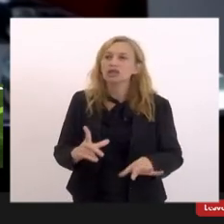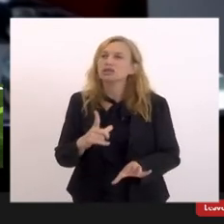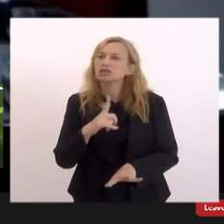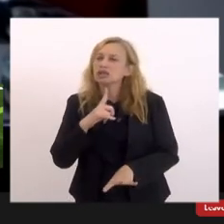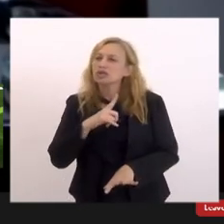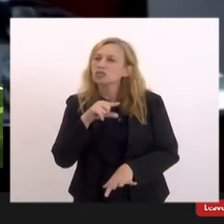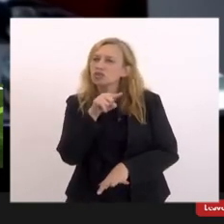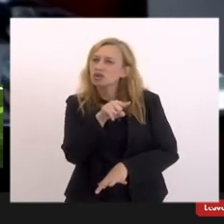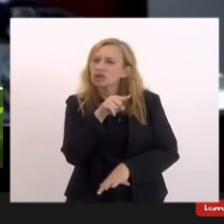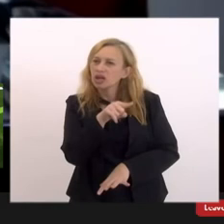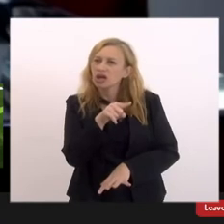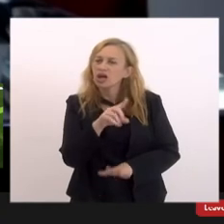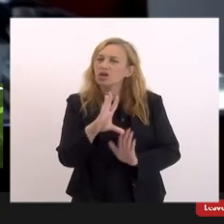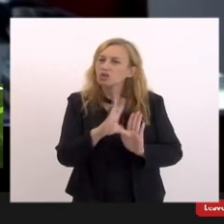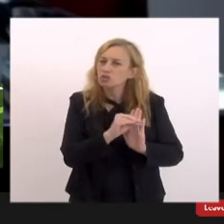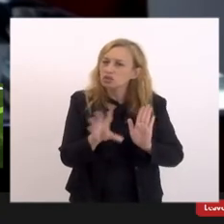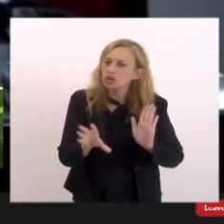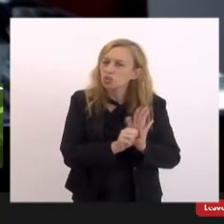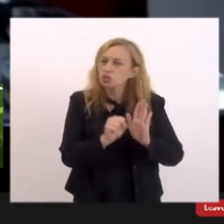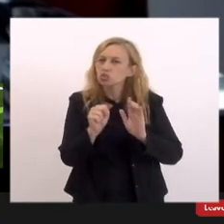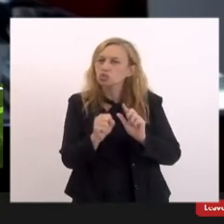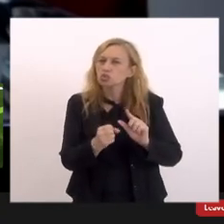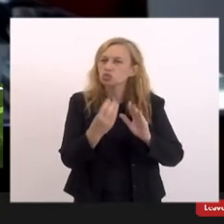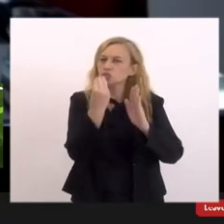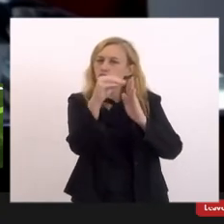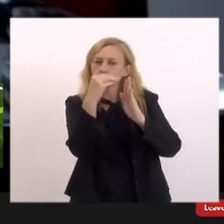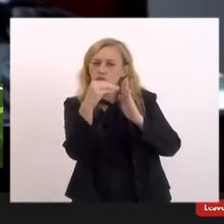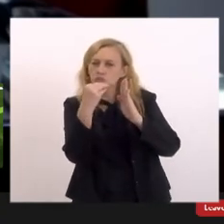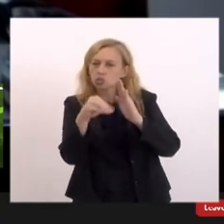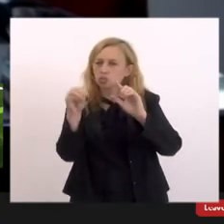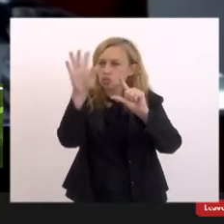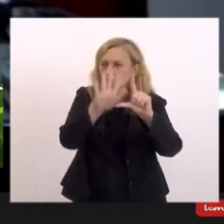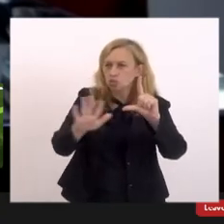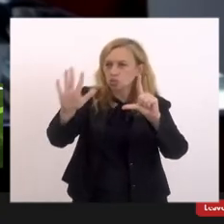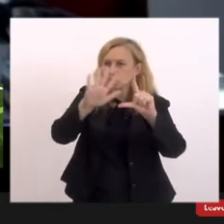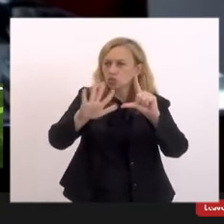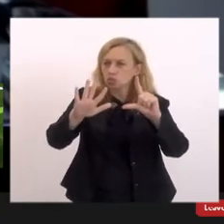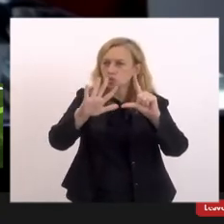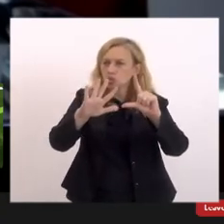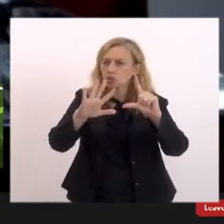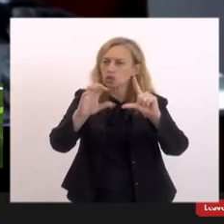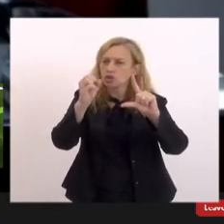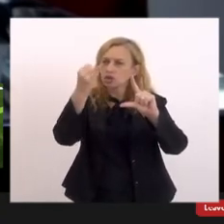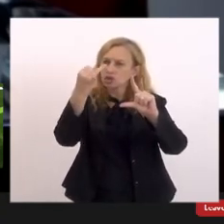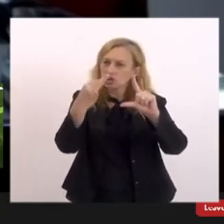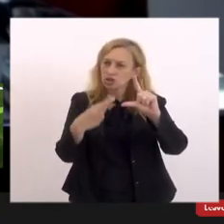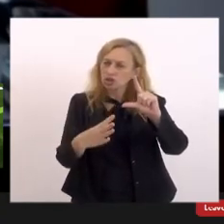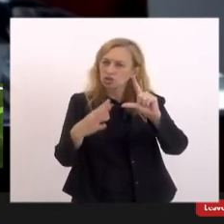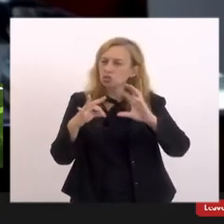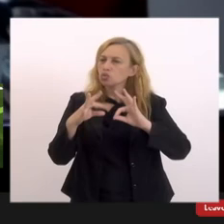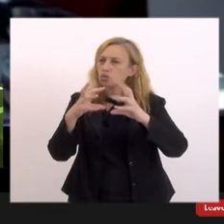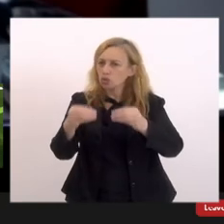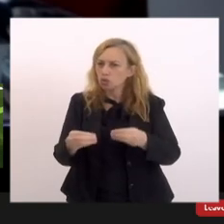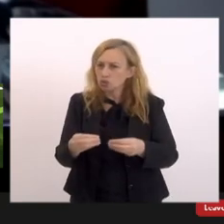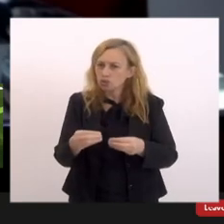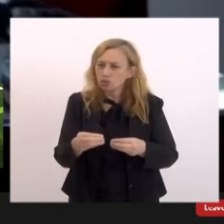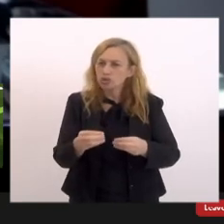lá conteúdos ancorados, orientações de estudo, suporte de aprendizagem para reforço